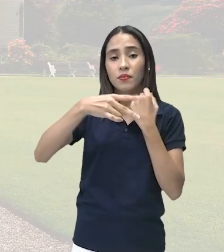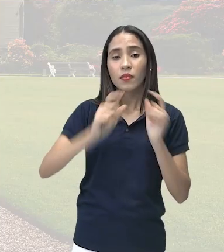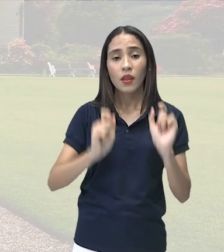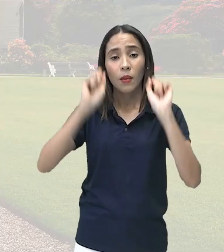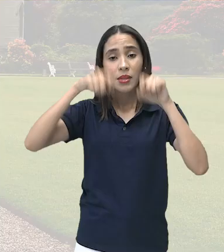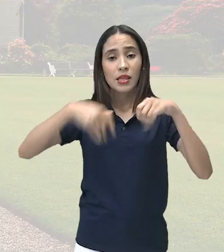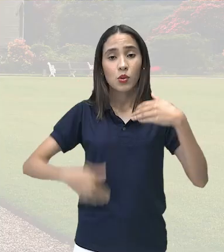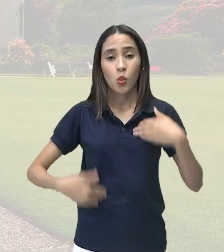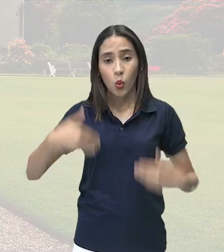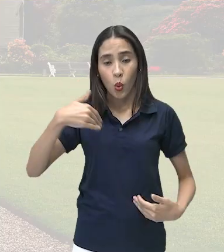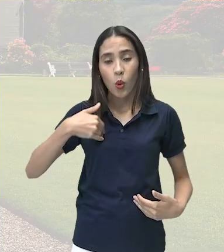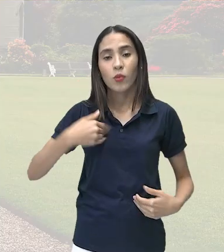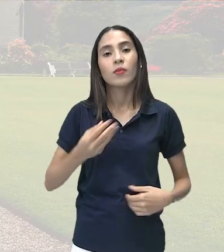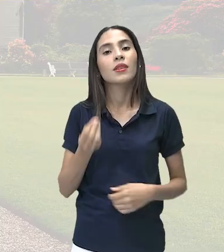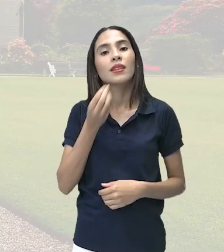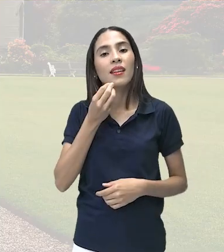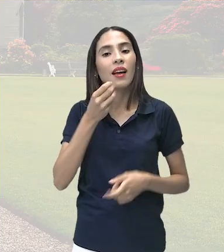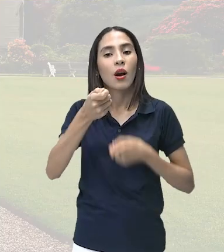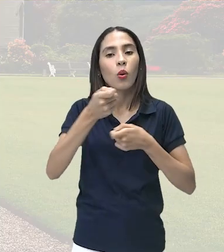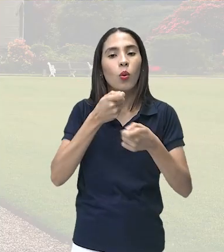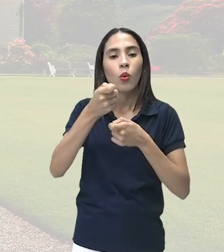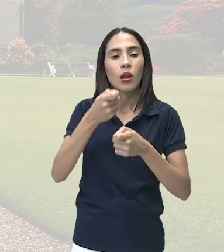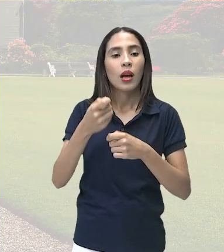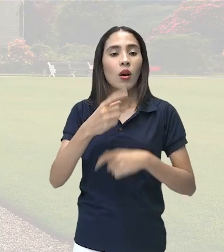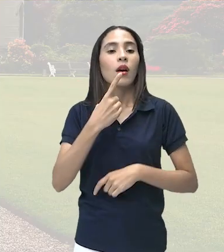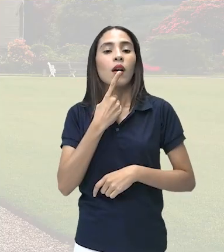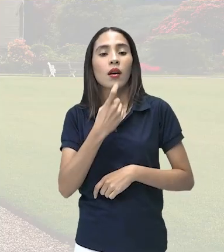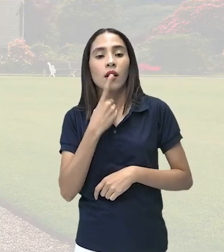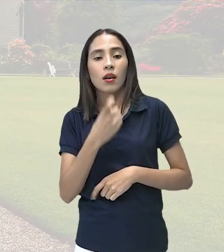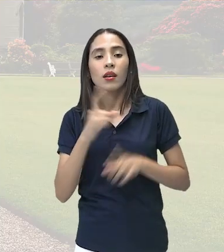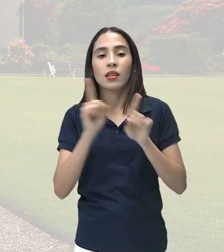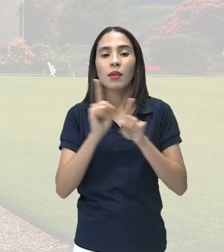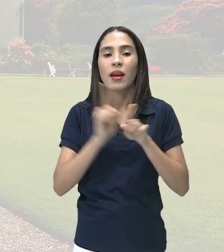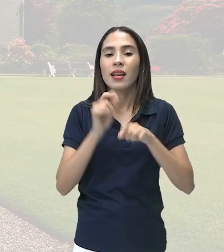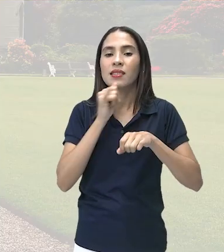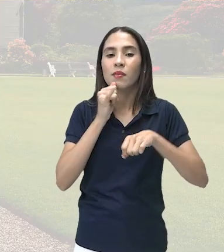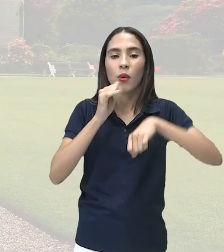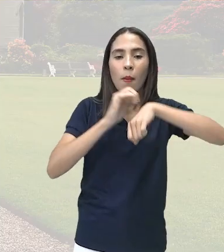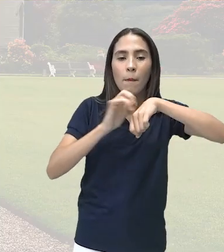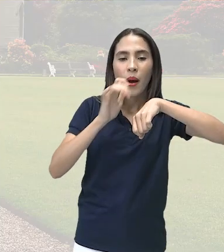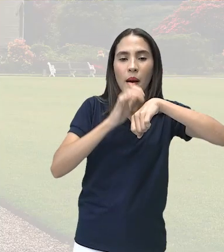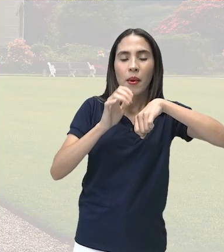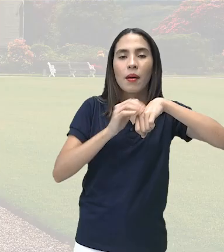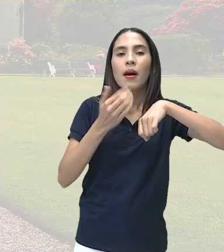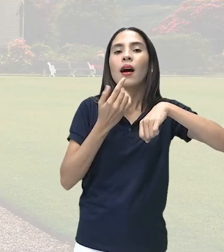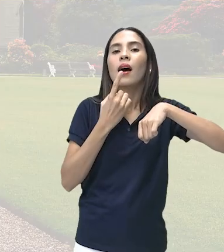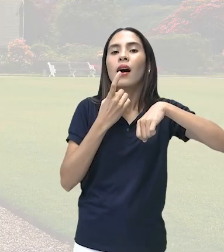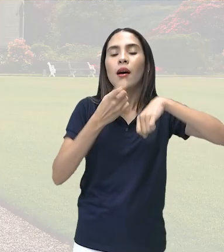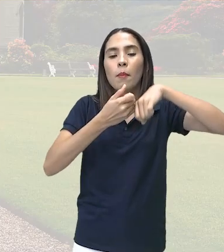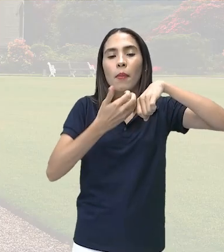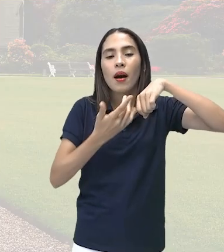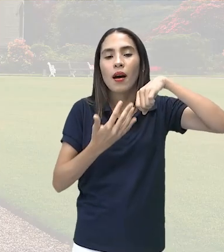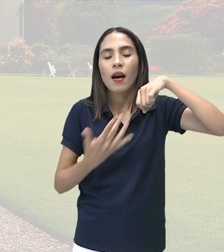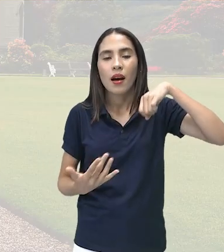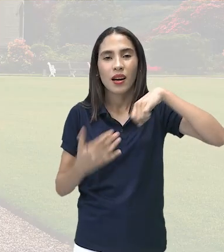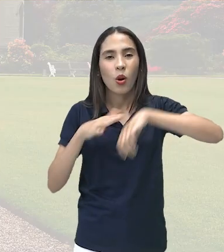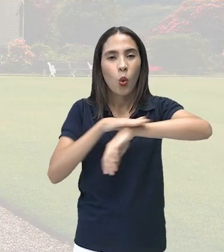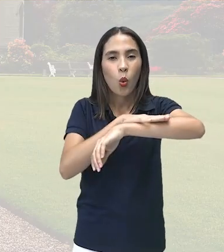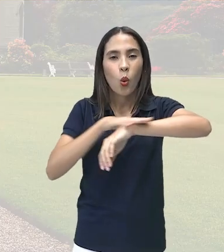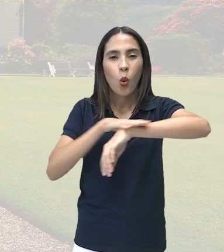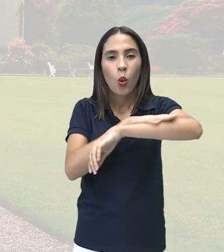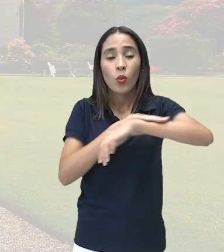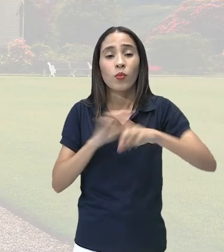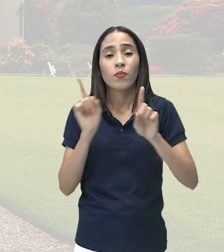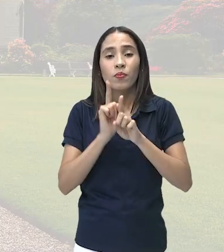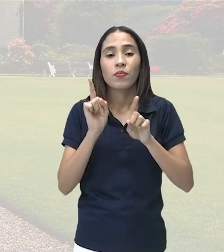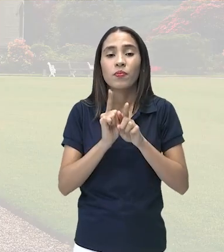a capacidade do corpo de coagular o sangue, levando a sangramentos prolongados. A condição é